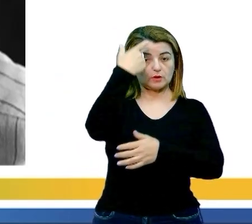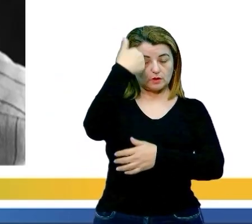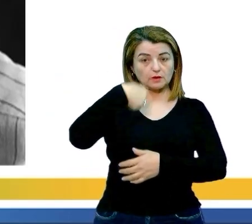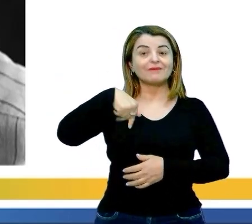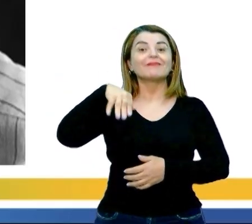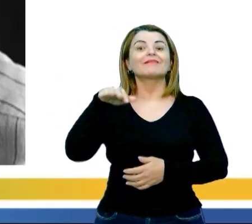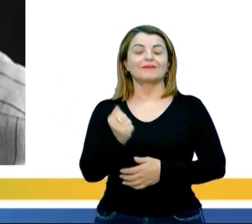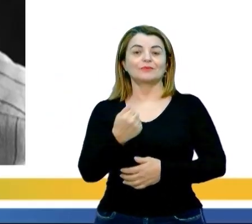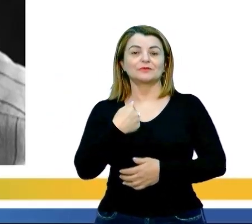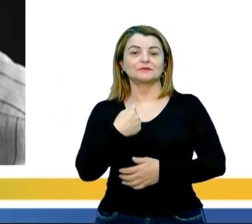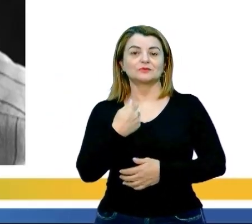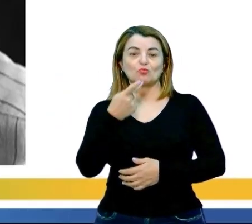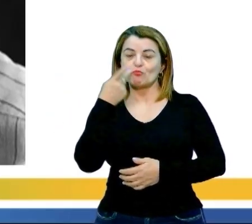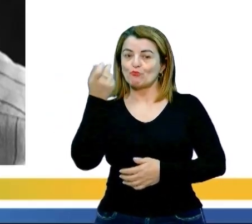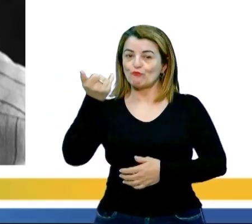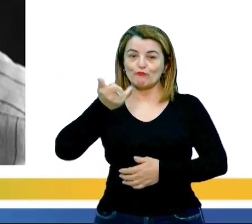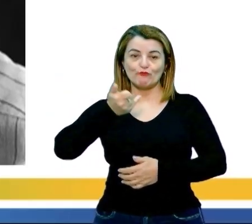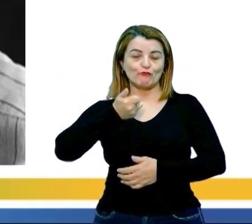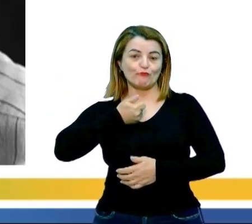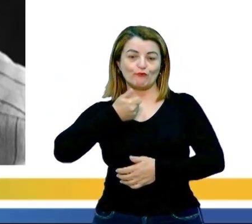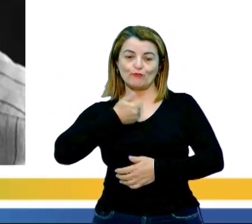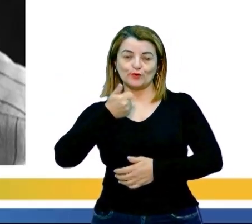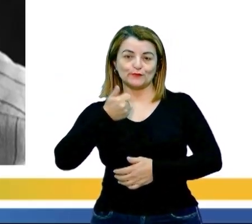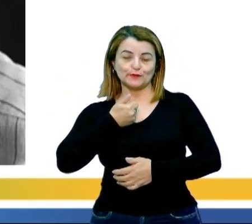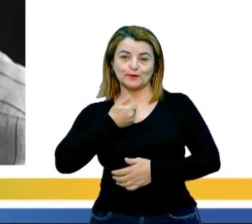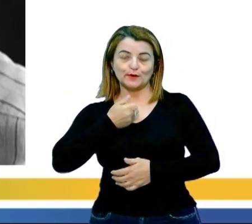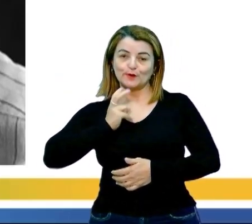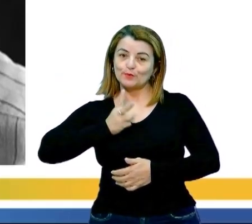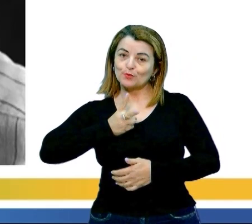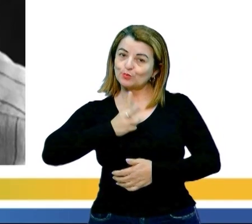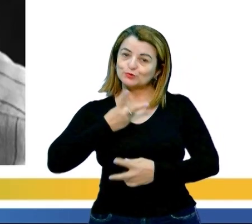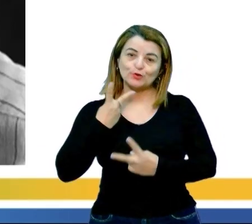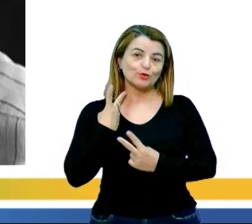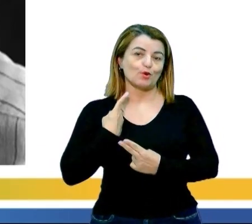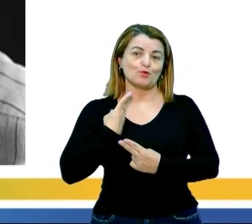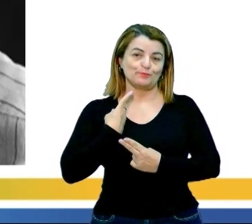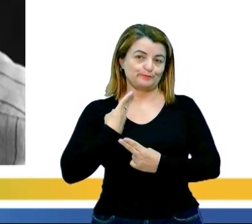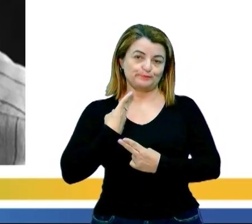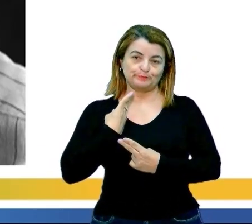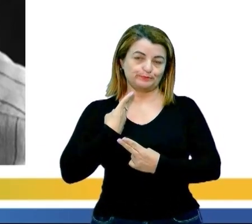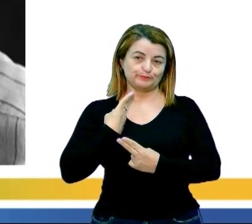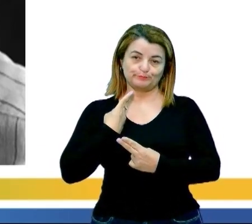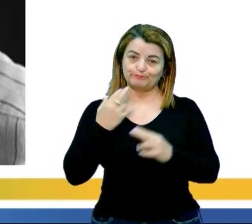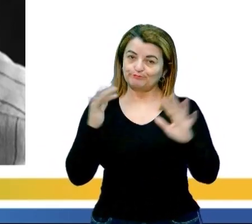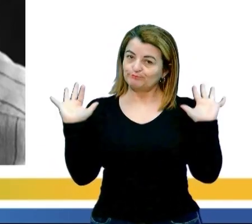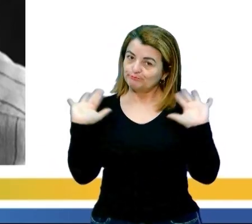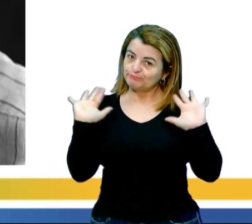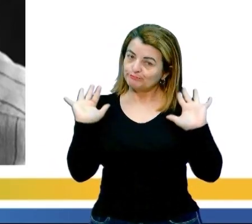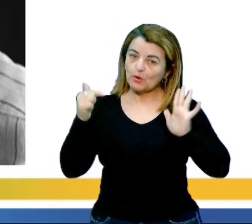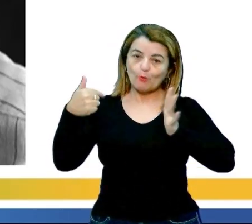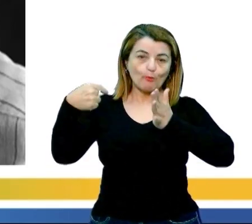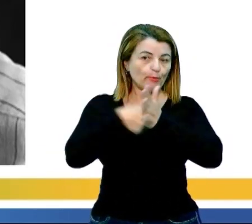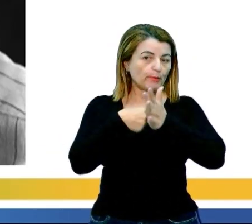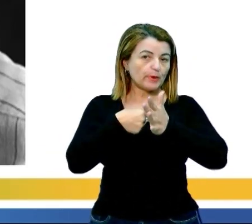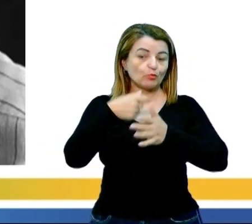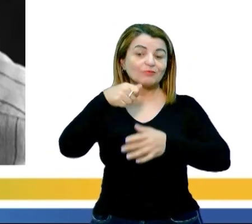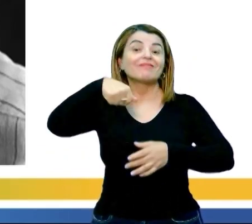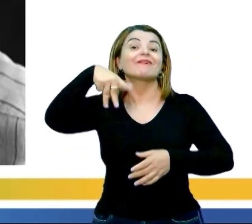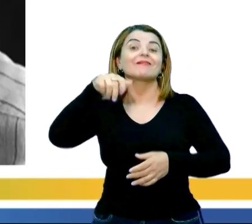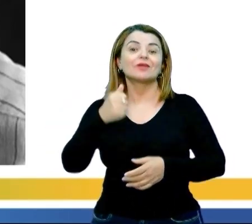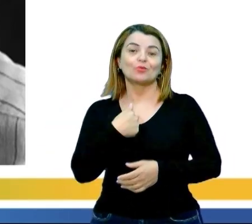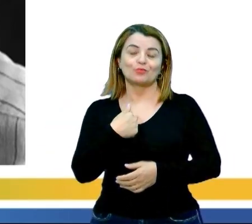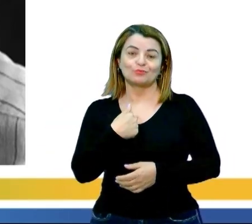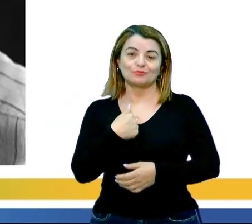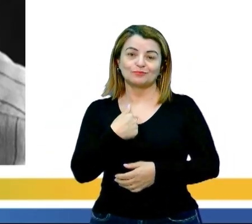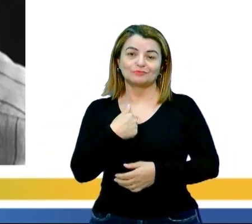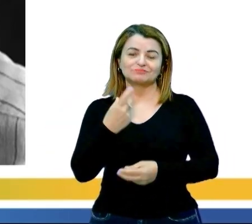sou e não me diga para permanecer o mesmo. Não me pergunte quem sou.